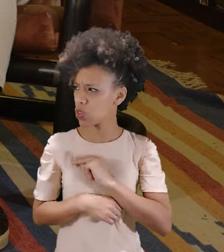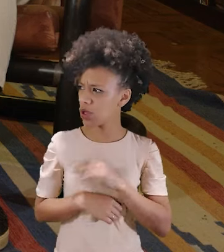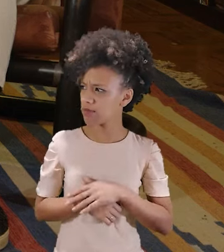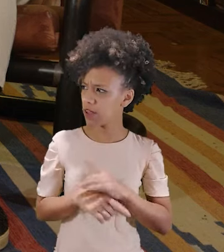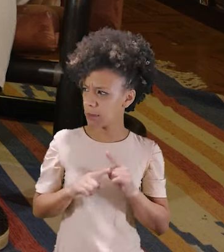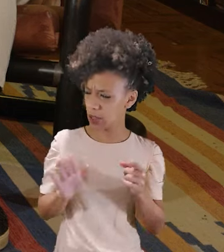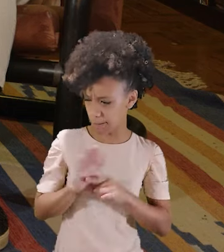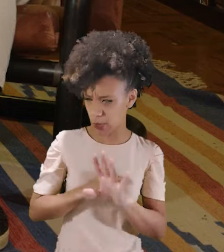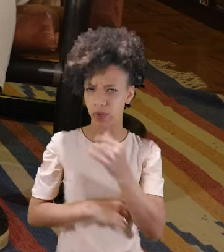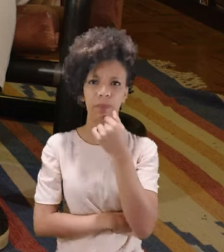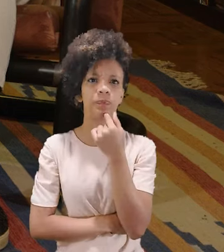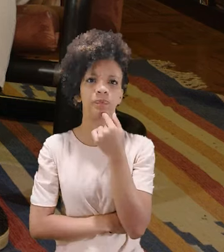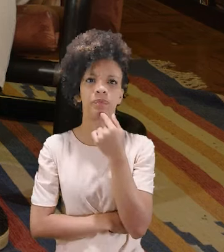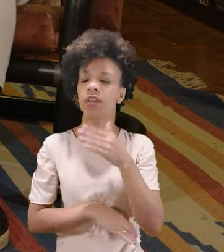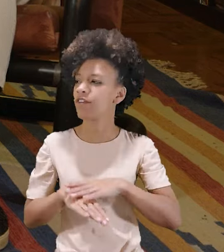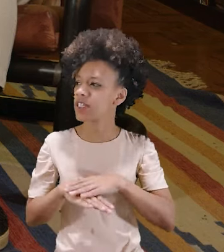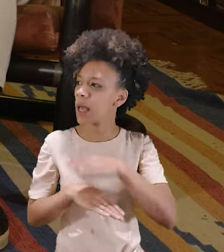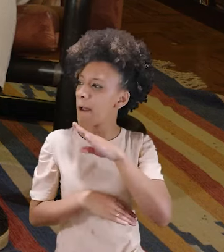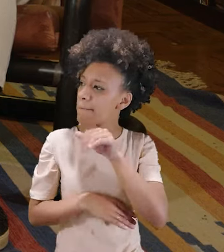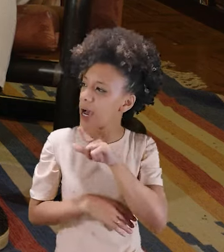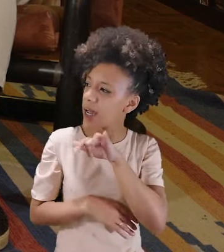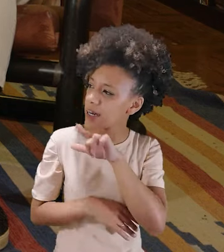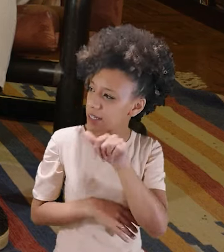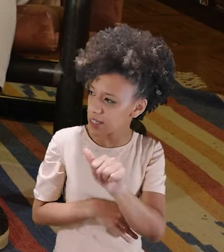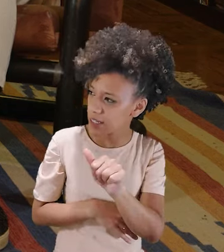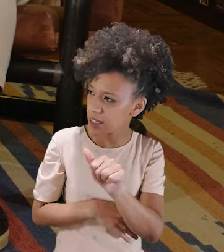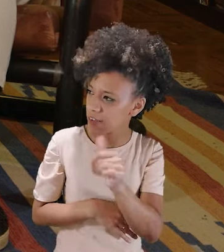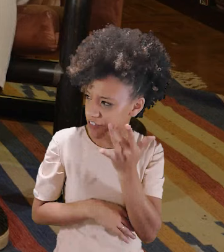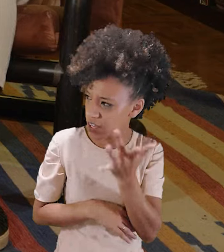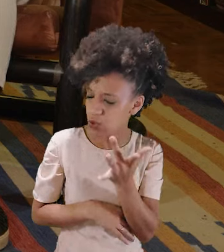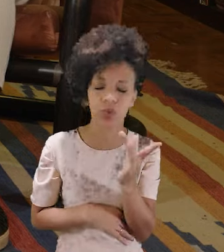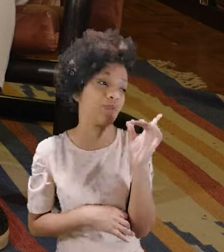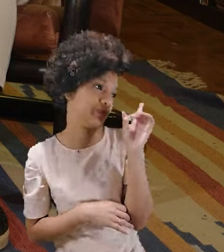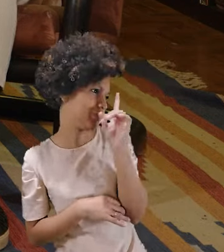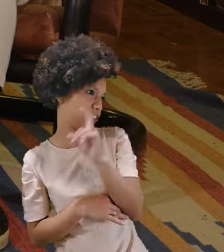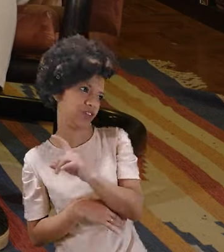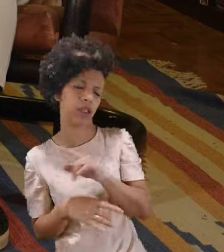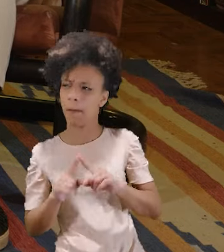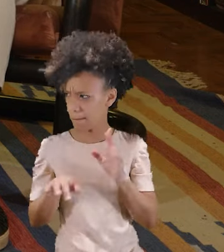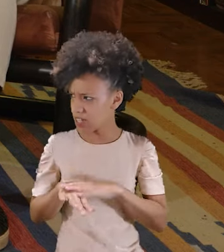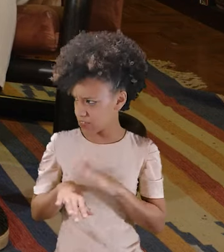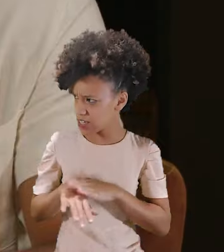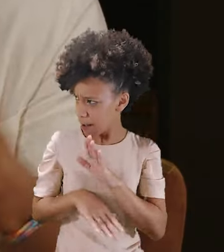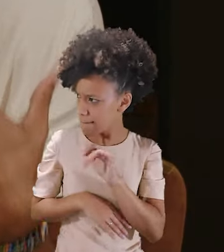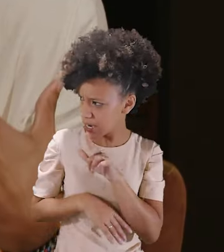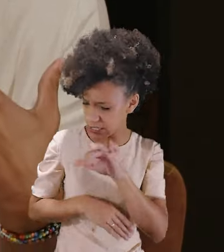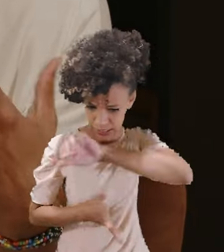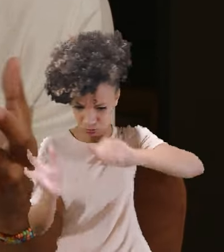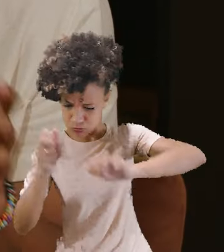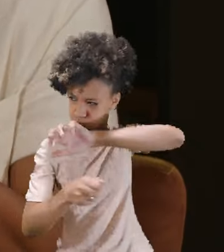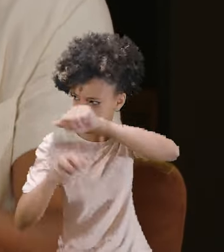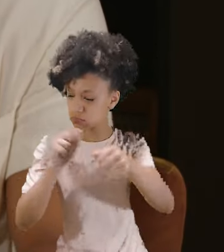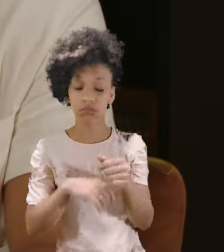é agora você fez uma pergunta assim fazer balinhas é fácil muito difícil eu queria saber mais se você fazem baliza assim